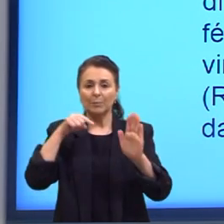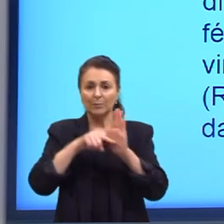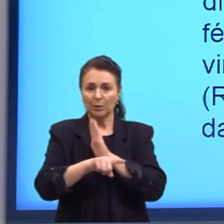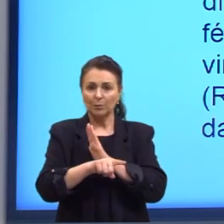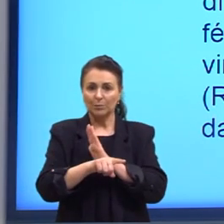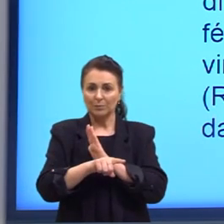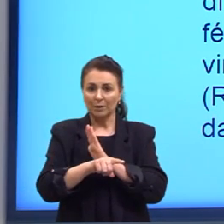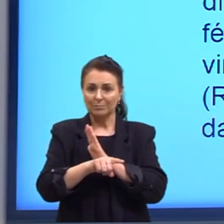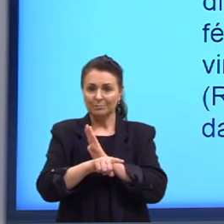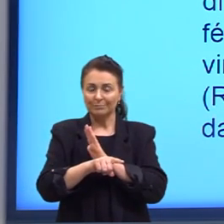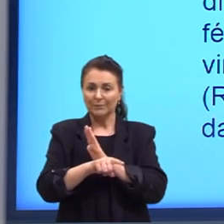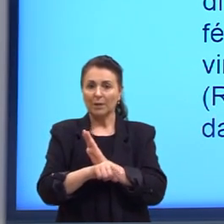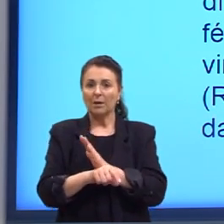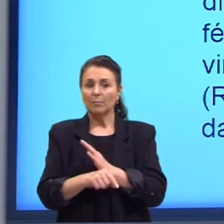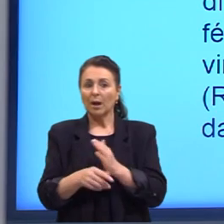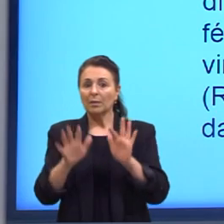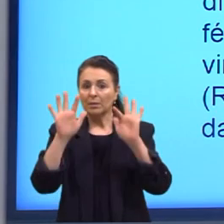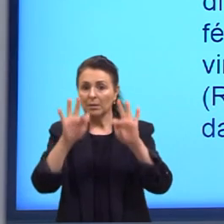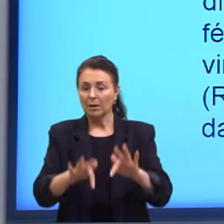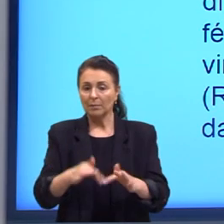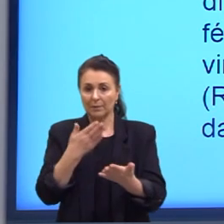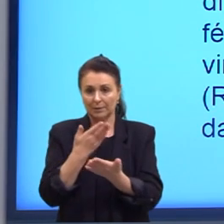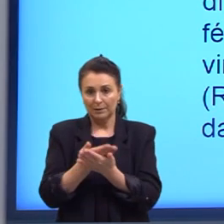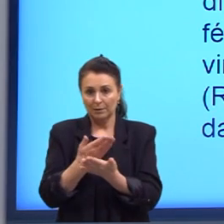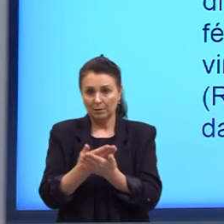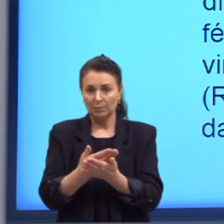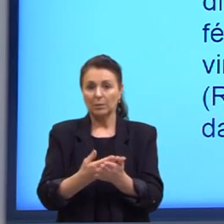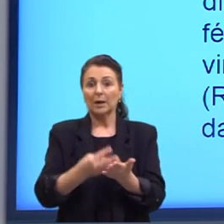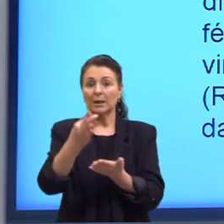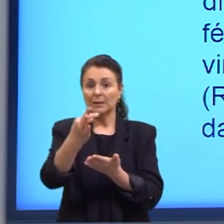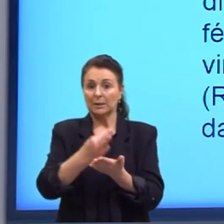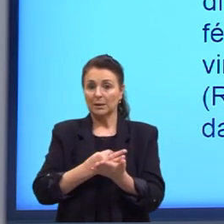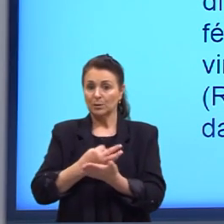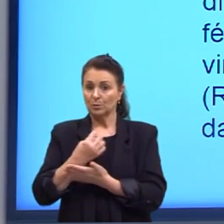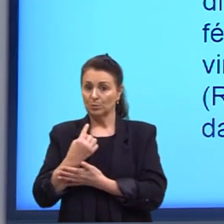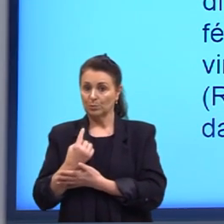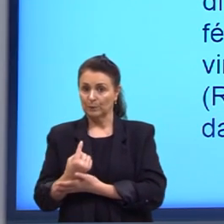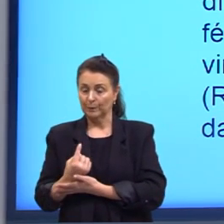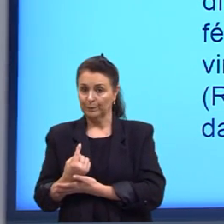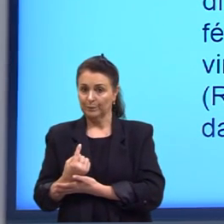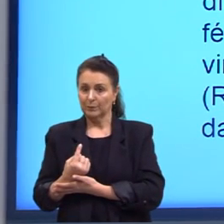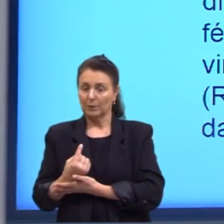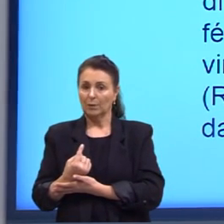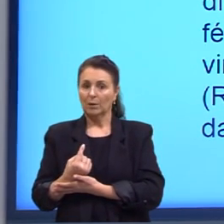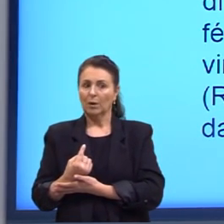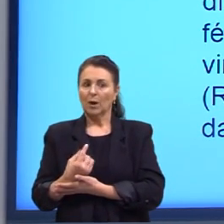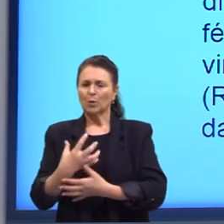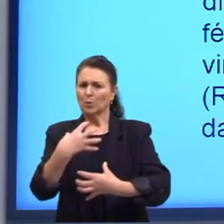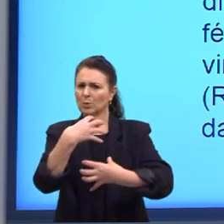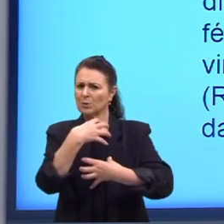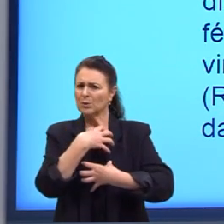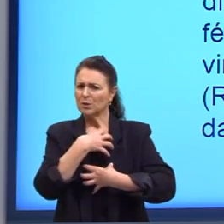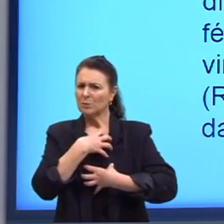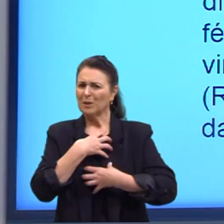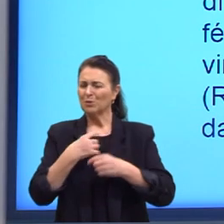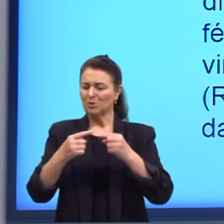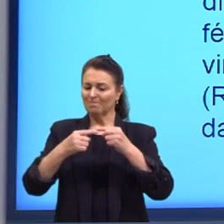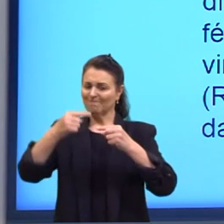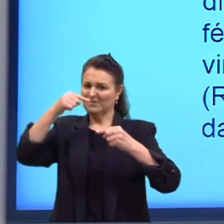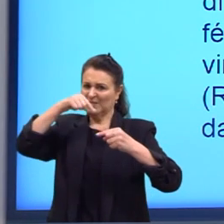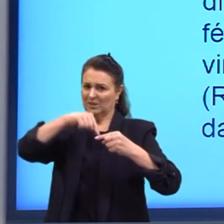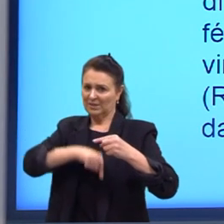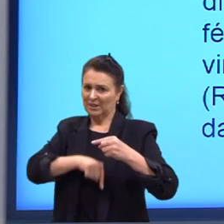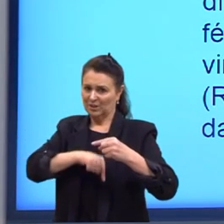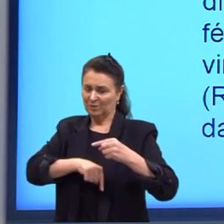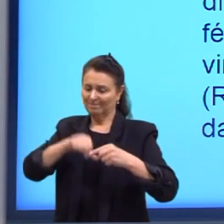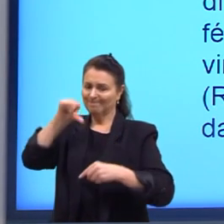aí para fechar a nossa aula tá tenso e por complexo de vira-latas entendo